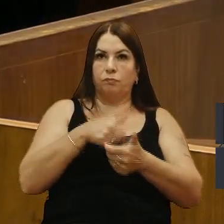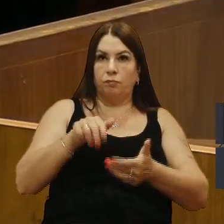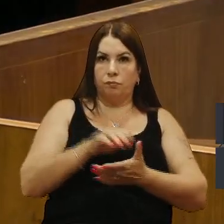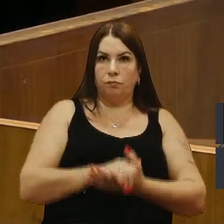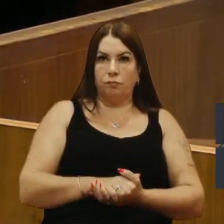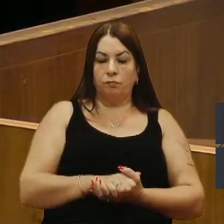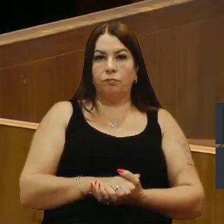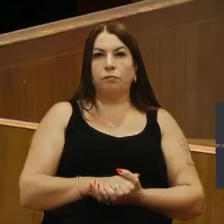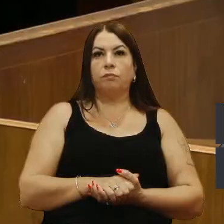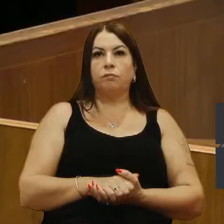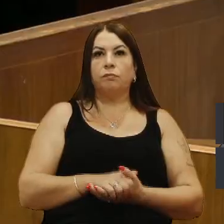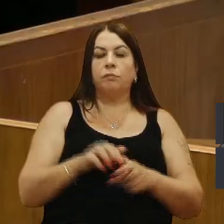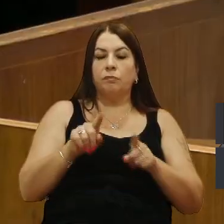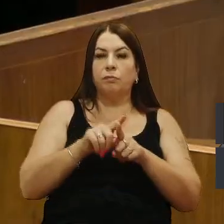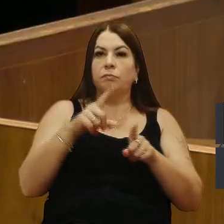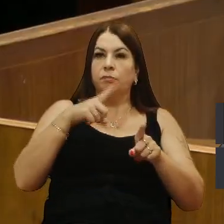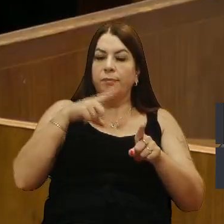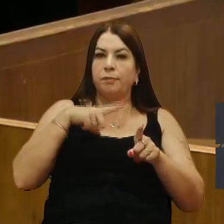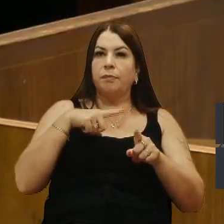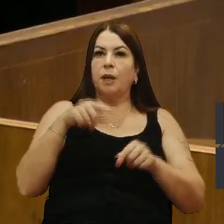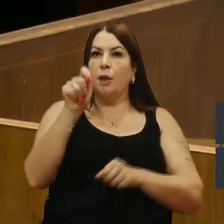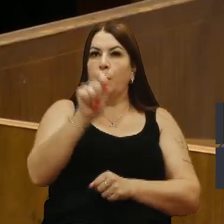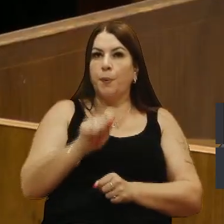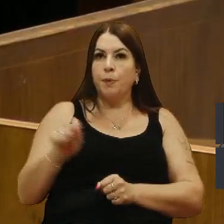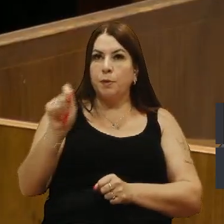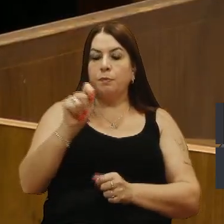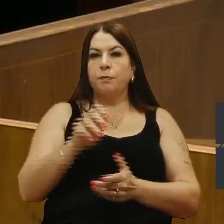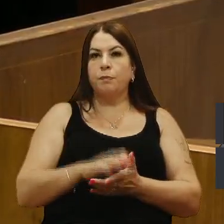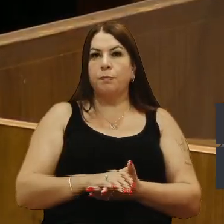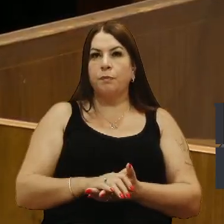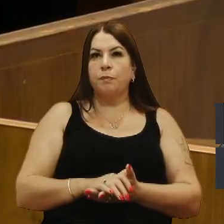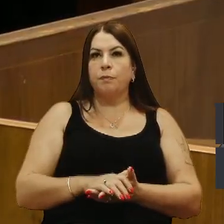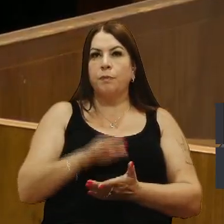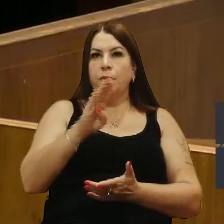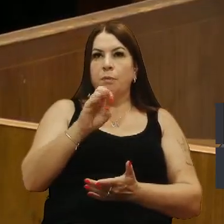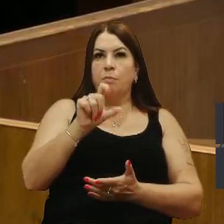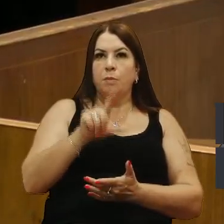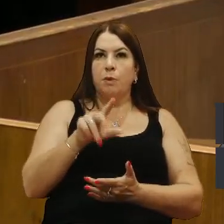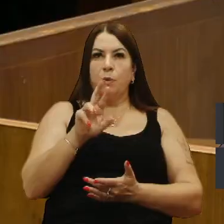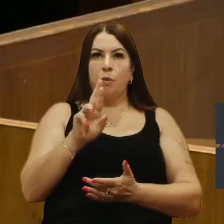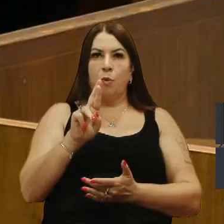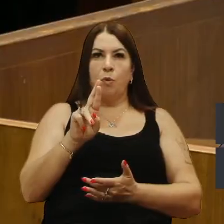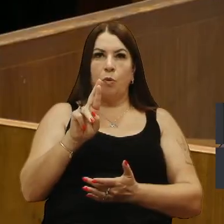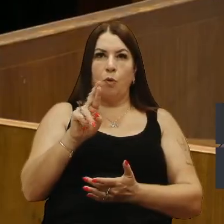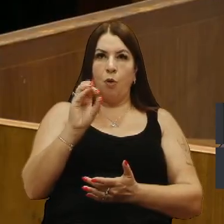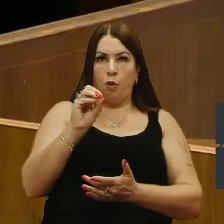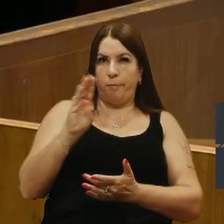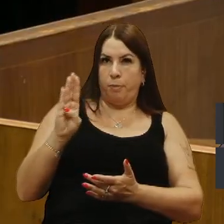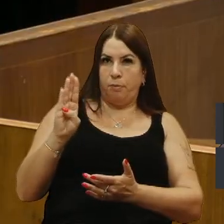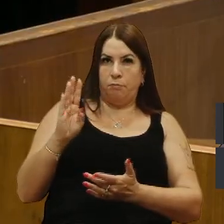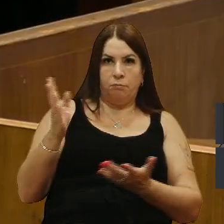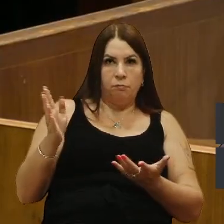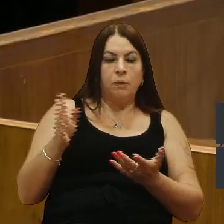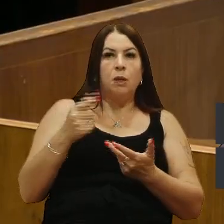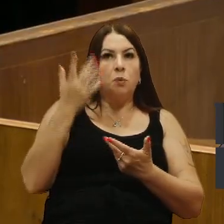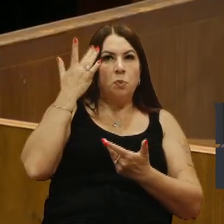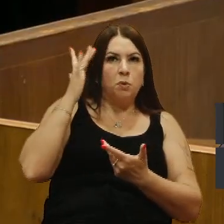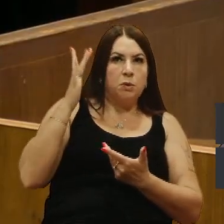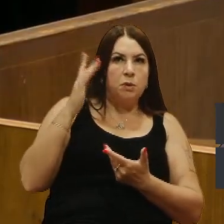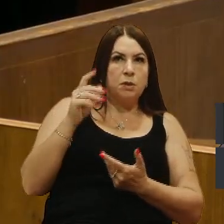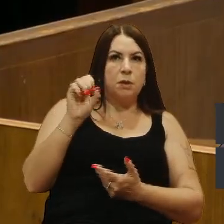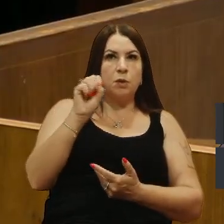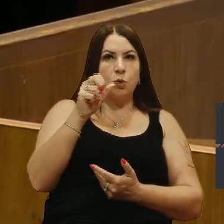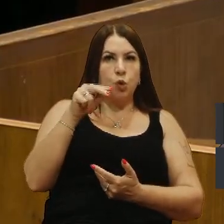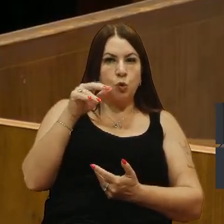aqui. Nós temos também a Associação Belrob, não sei se tem mais alguém aqui, a Sônia,